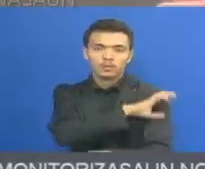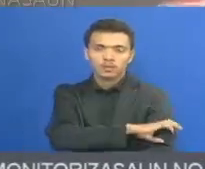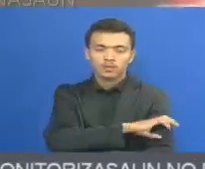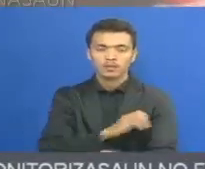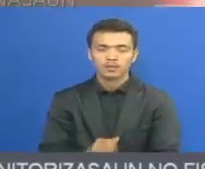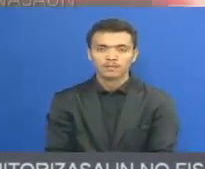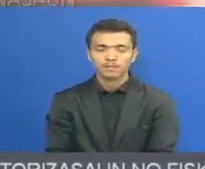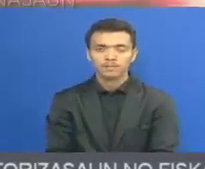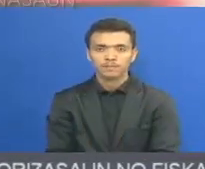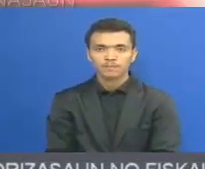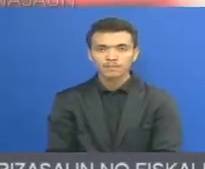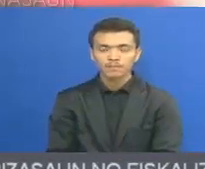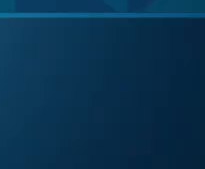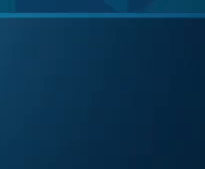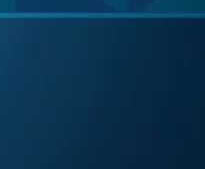ba RTTL.